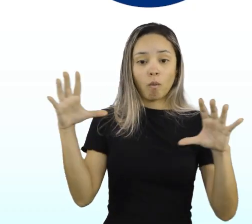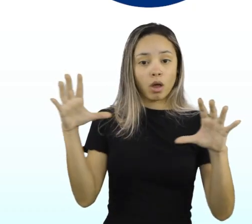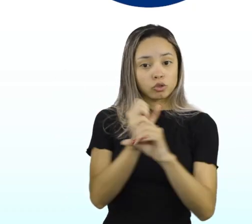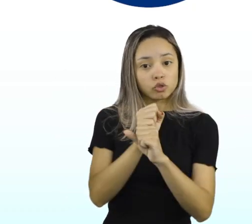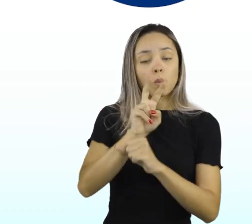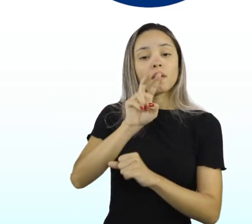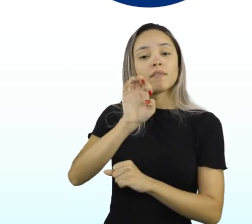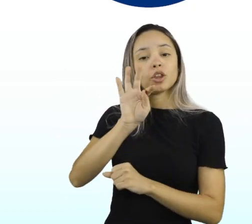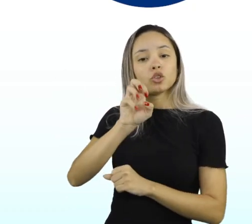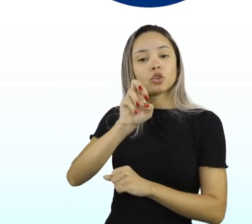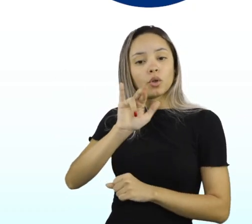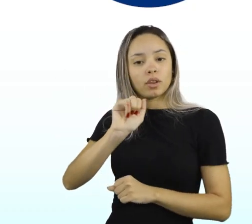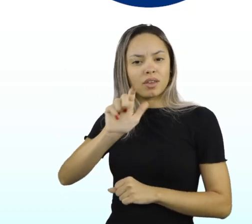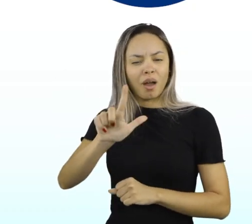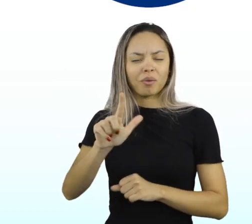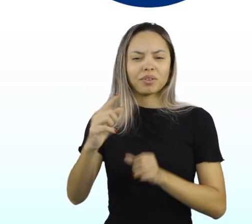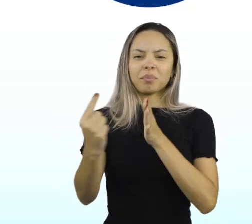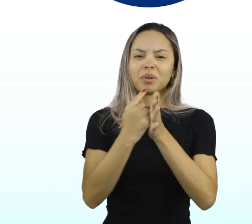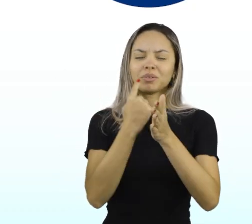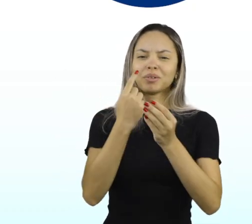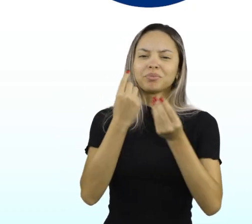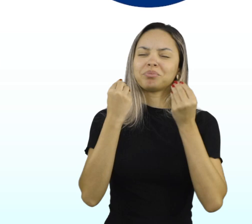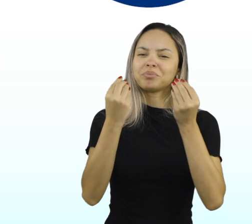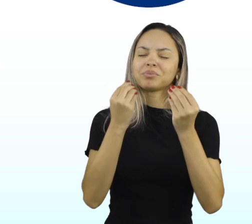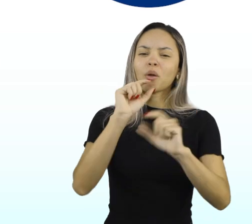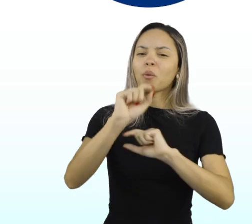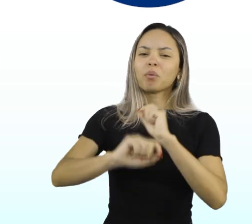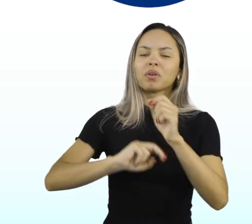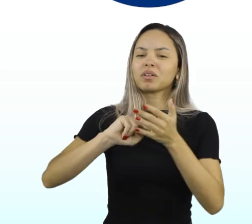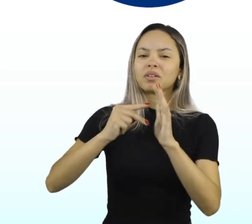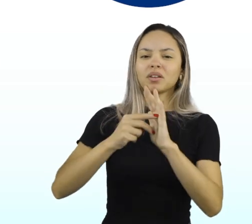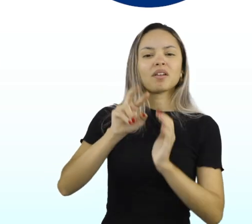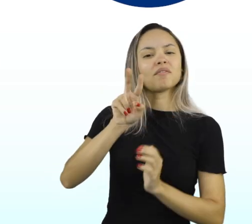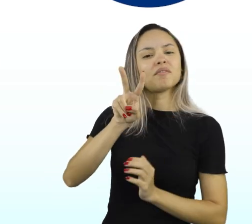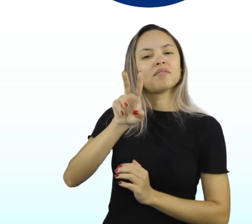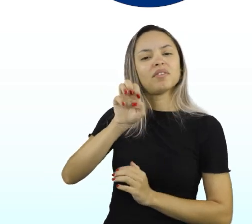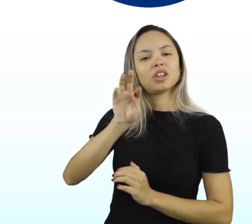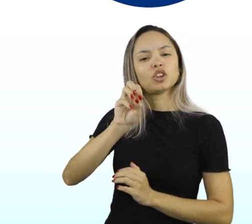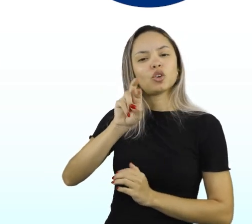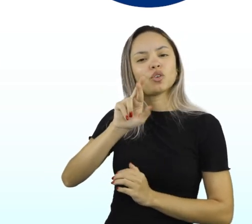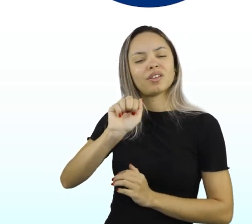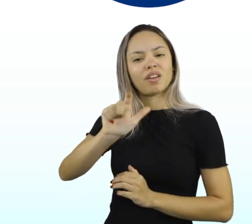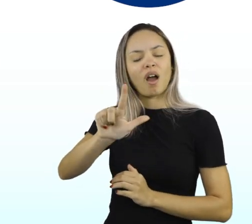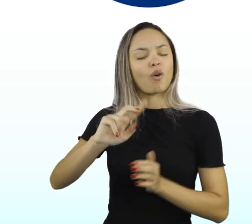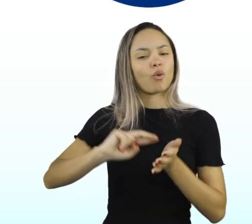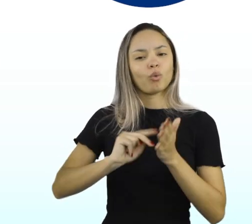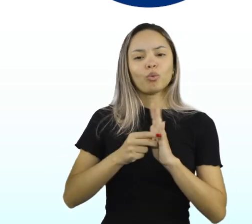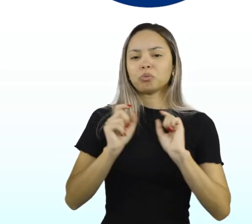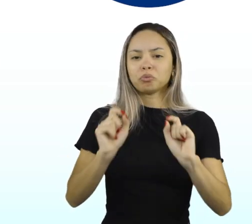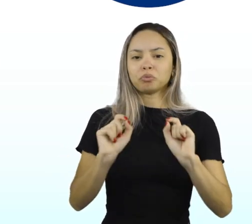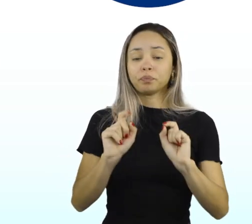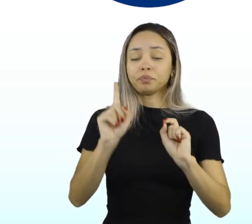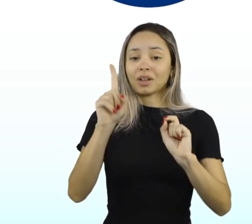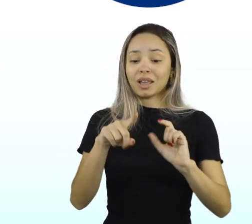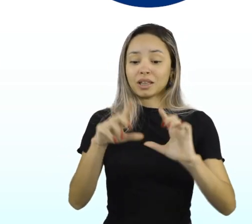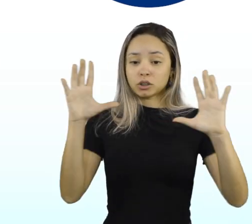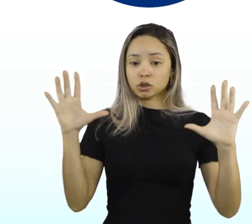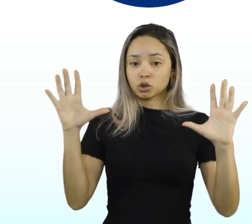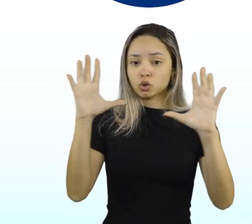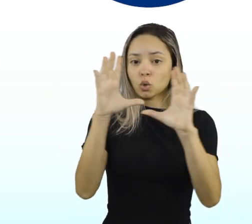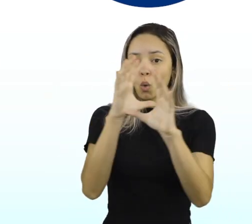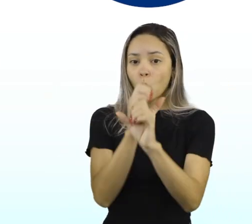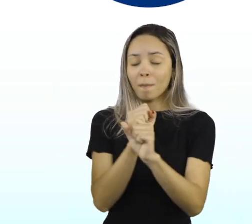vetorial. Aí você deve estar se perguntando, Paulinho, o que diabo é uma força vetorial? Força vetorial é aquela que o somatório depende